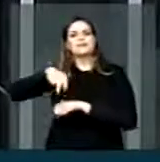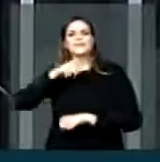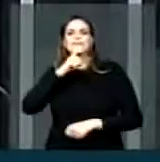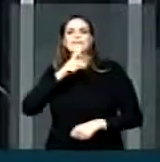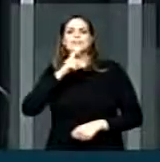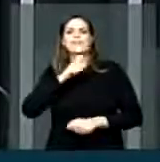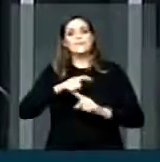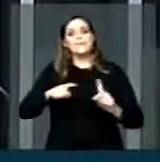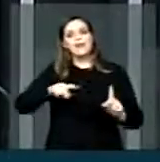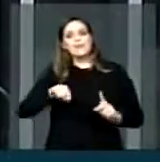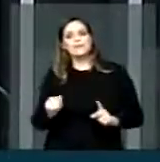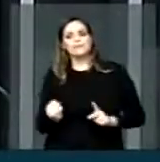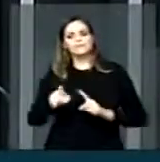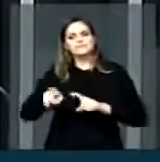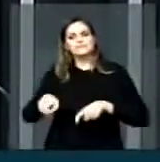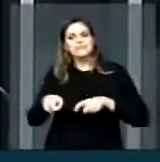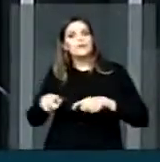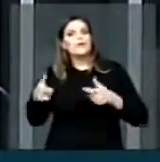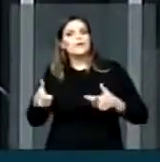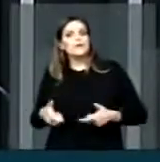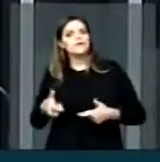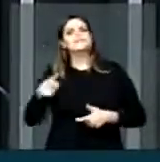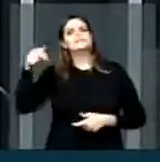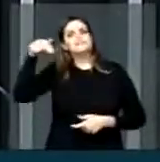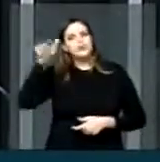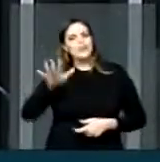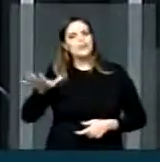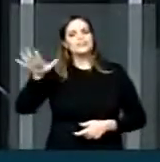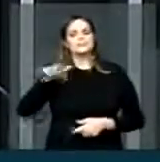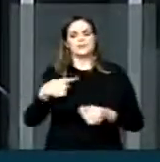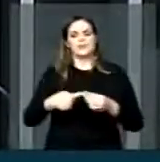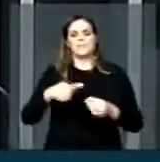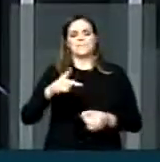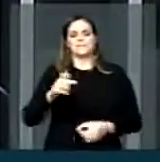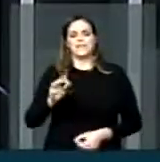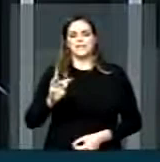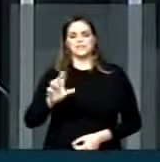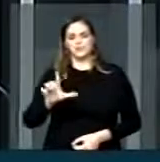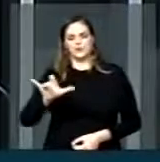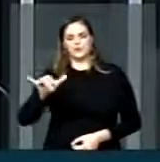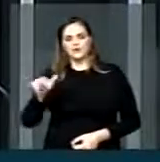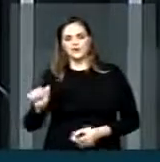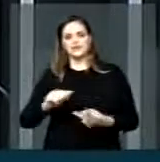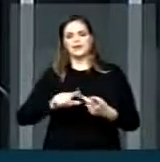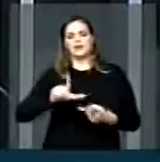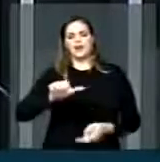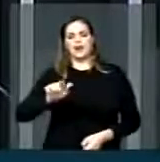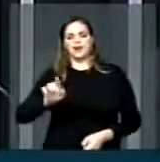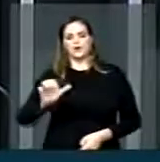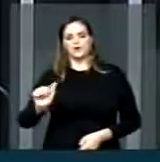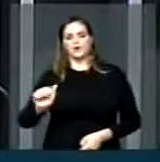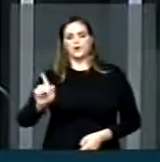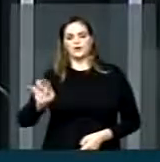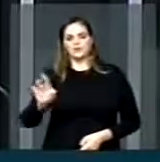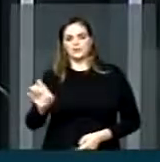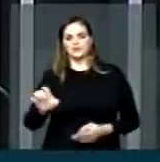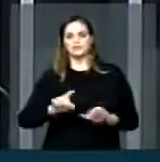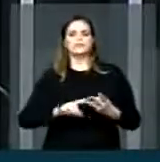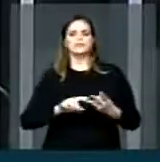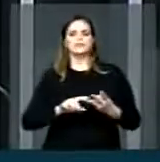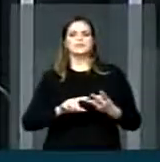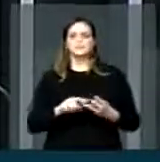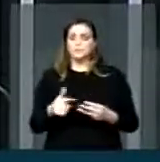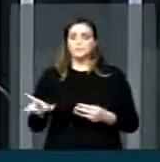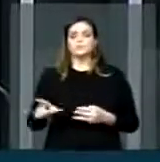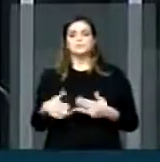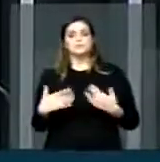sendo produzidas lá na região de Petrolina, de Lagoa Grande, de Santa Maria. Também, senhor presidente, um